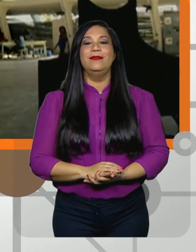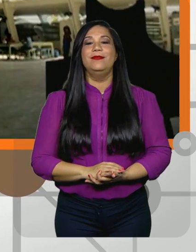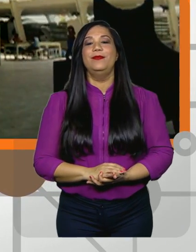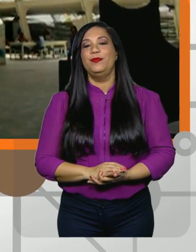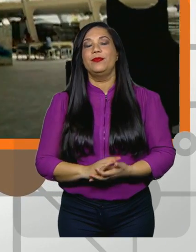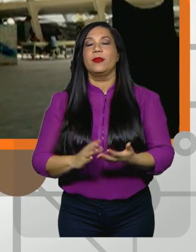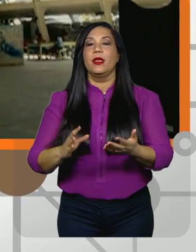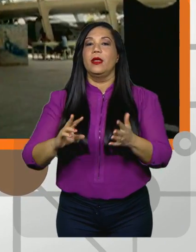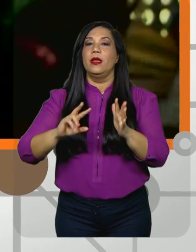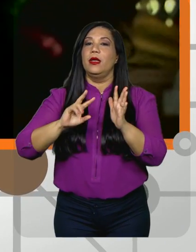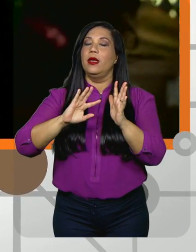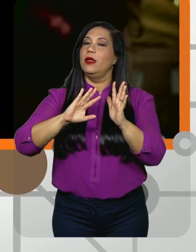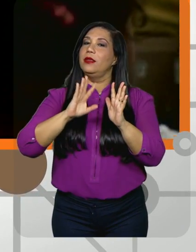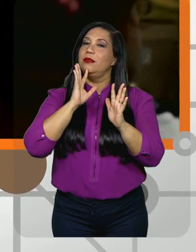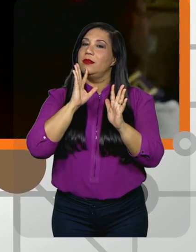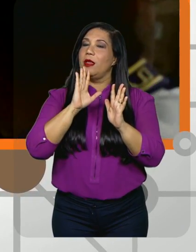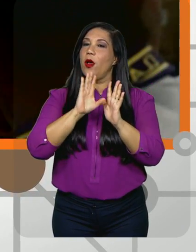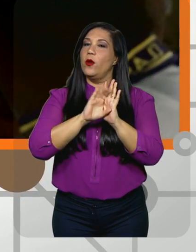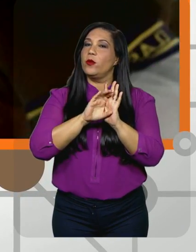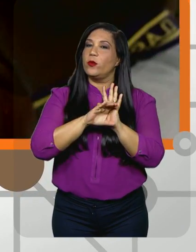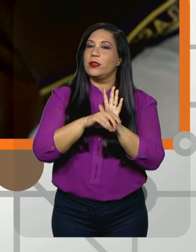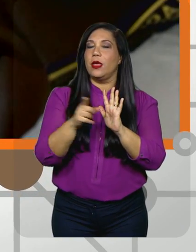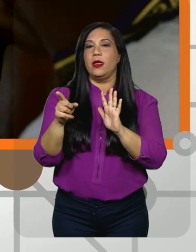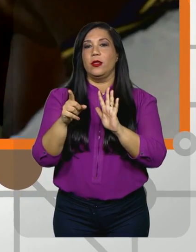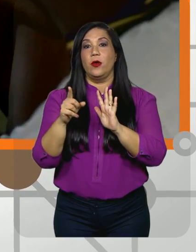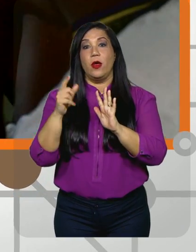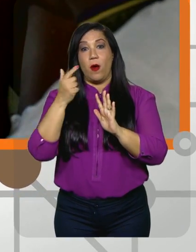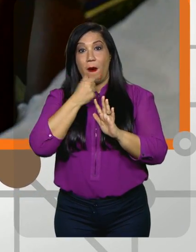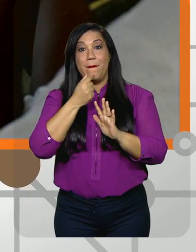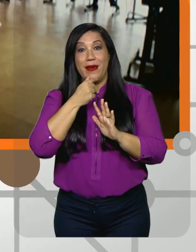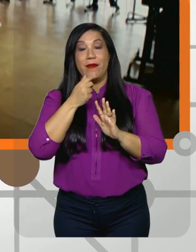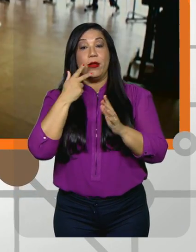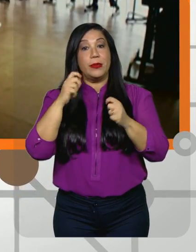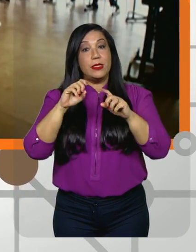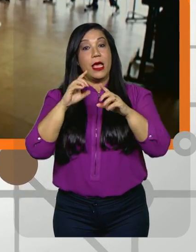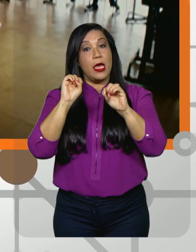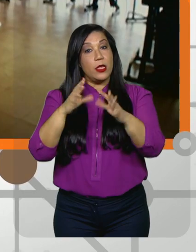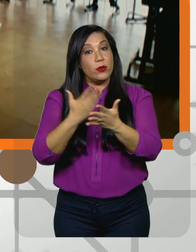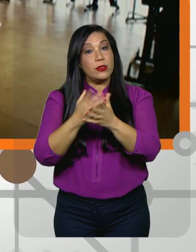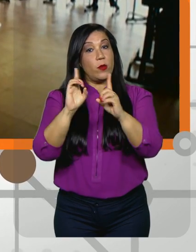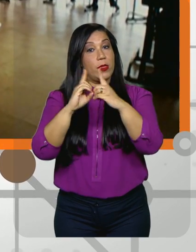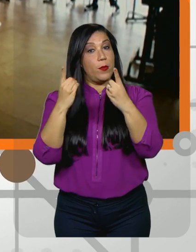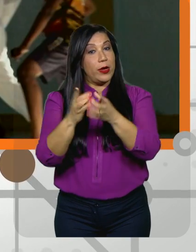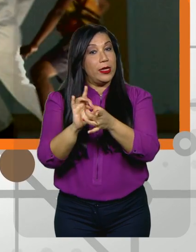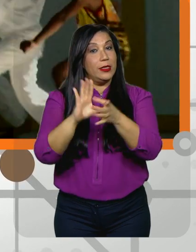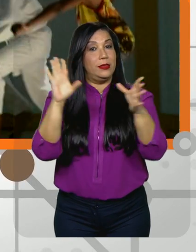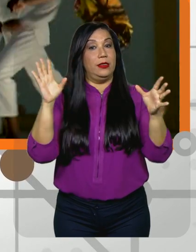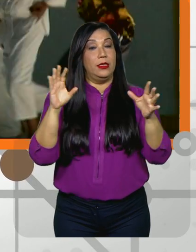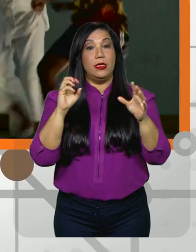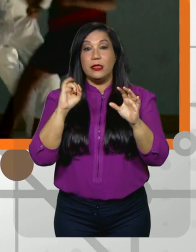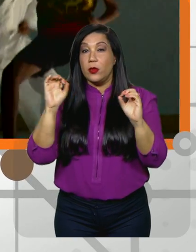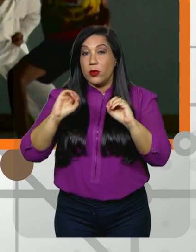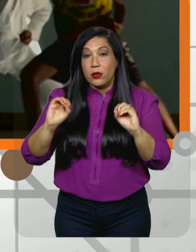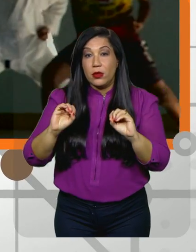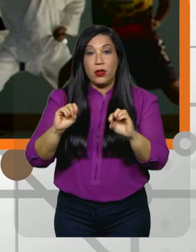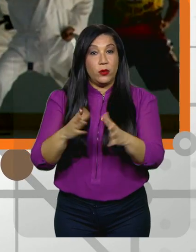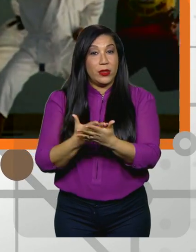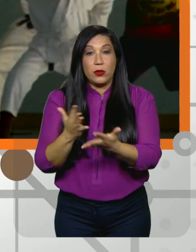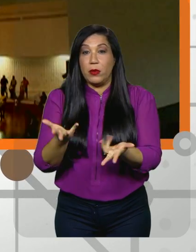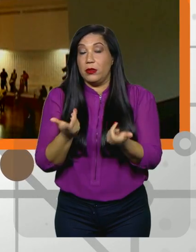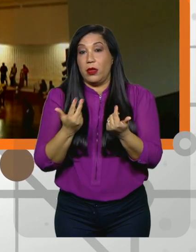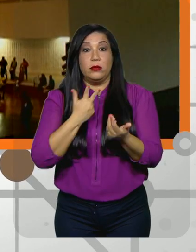A concepção dele é que sem educação não existe democracia. E sem educação de qualidade, muito menos. Porque